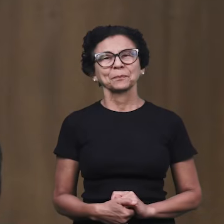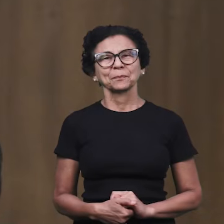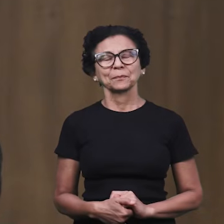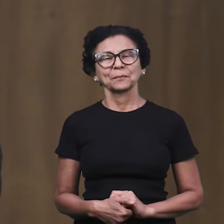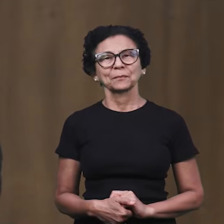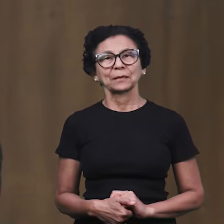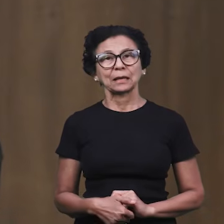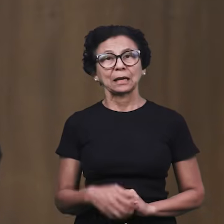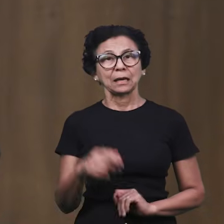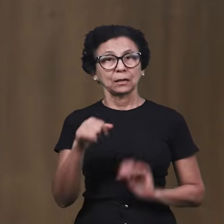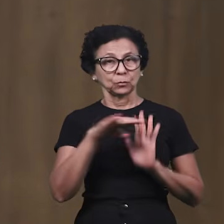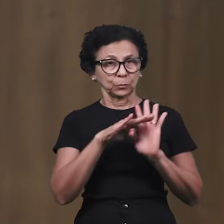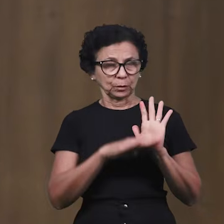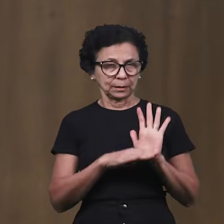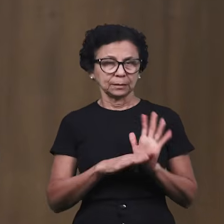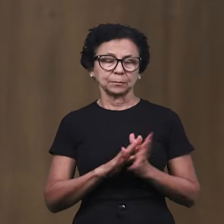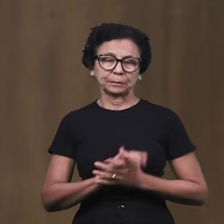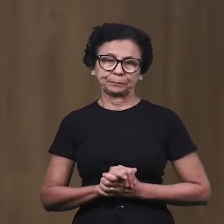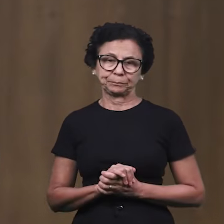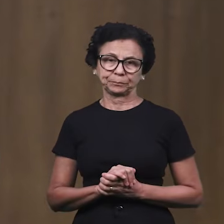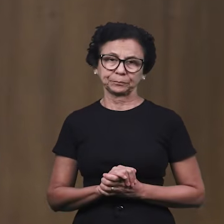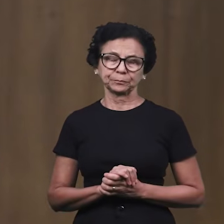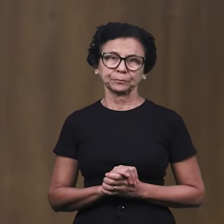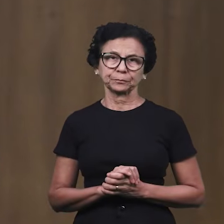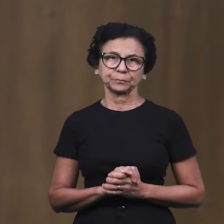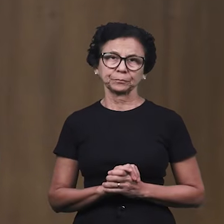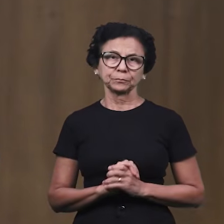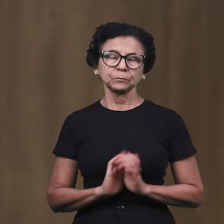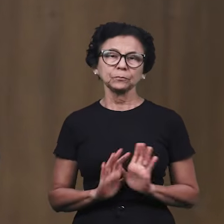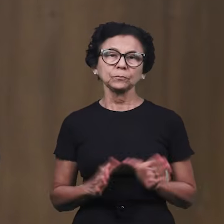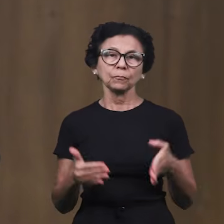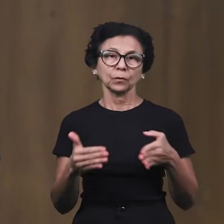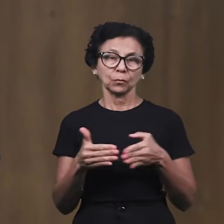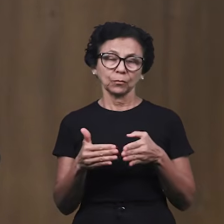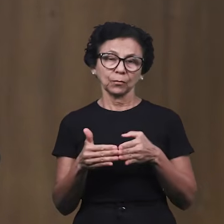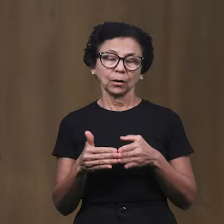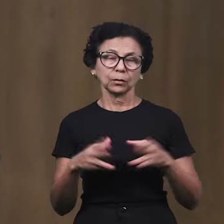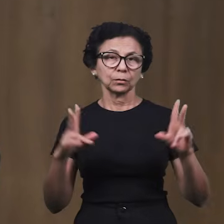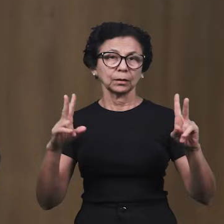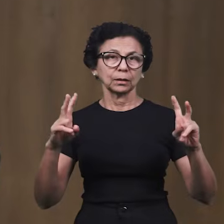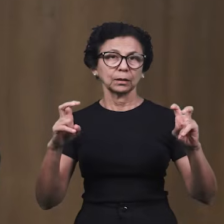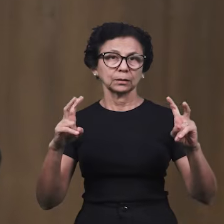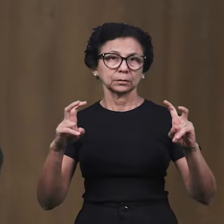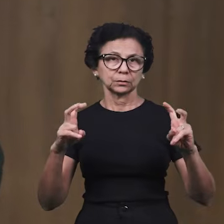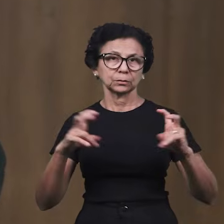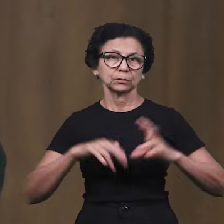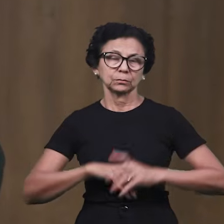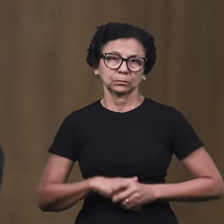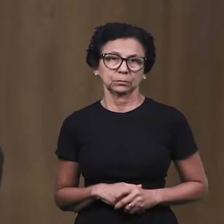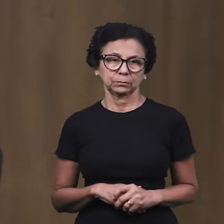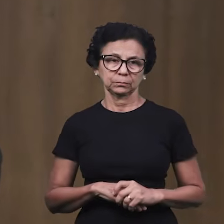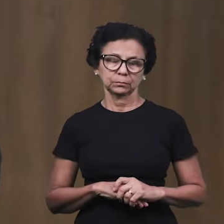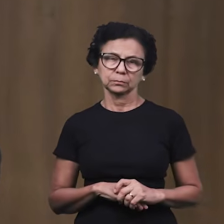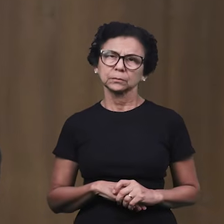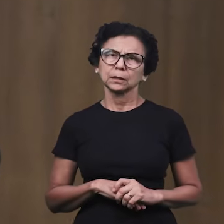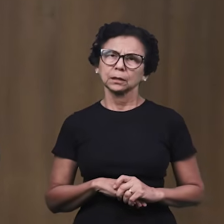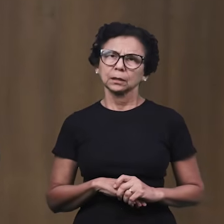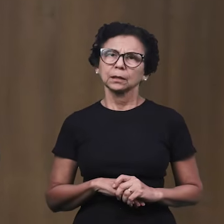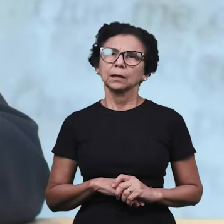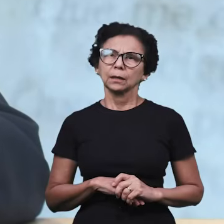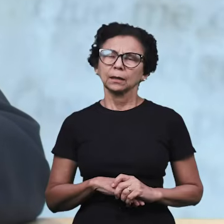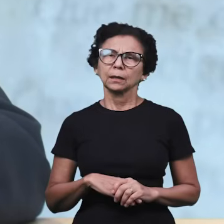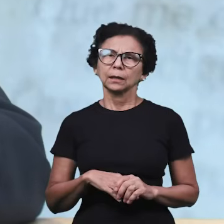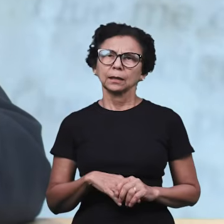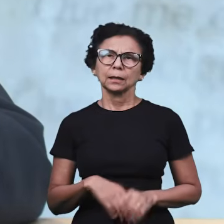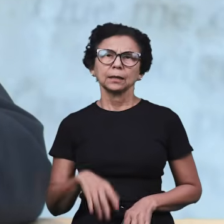quê? Que aquilo que nós trabalhamos aqui, o assunto que nós trabalhamos, é para aplicação na vida prática. Claro, é para o dia